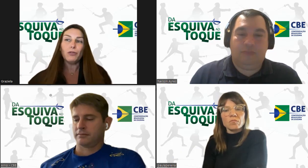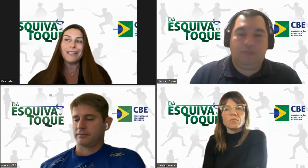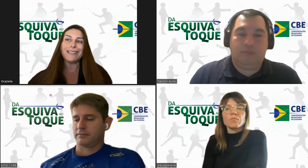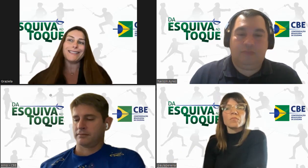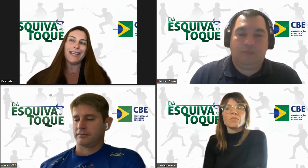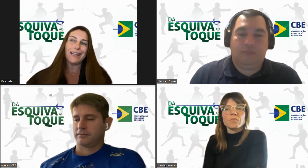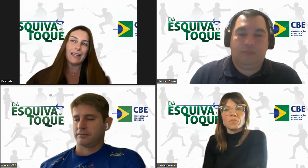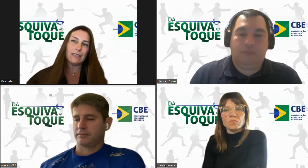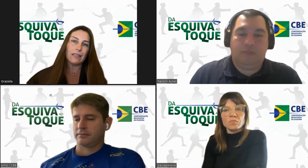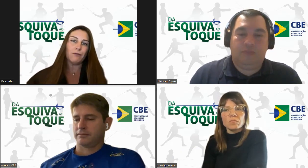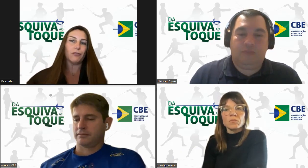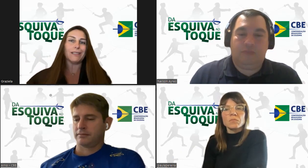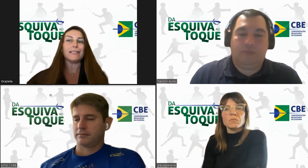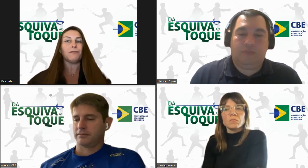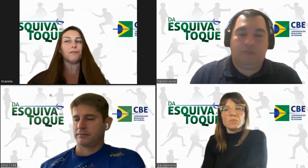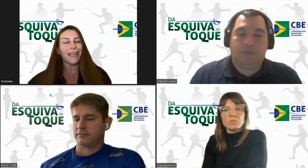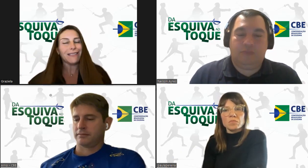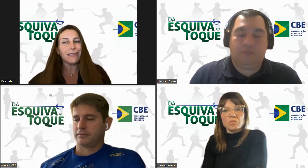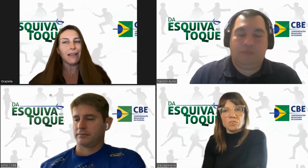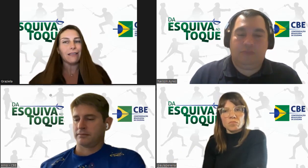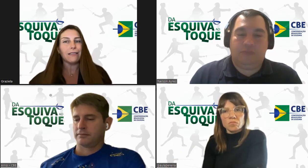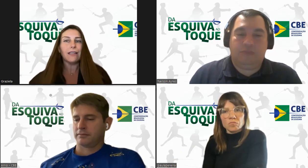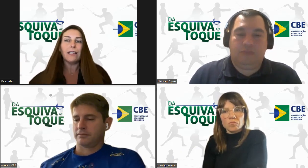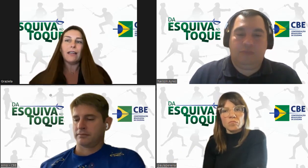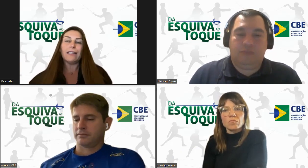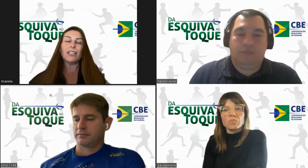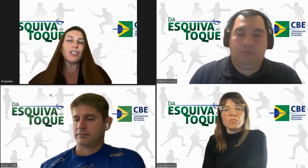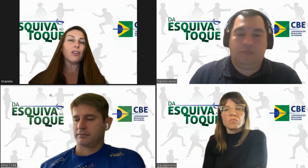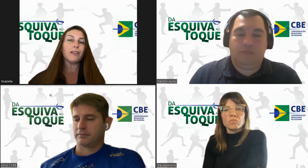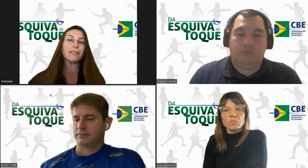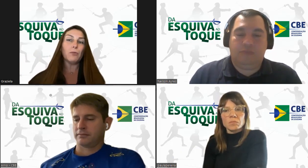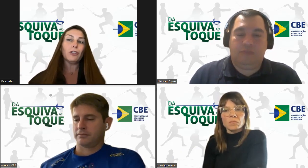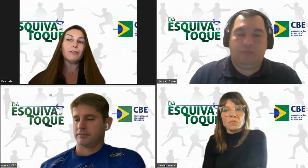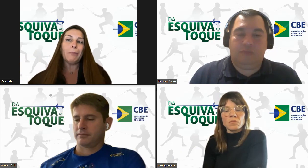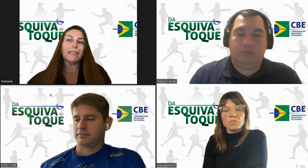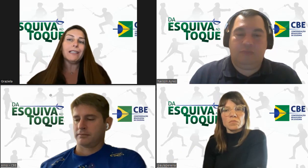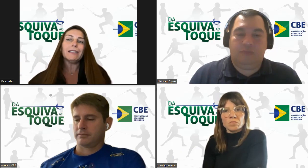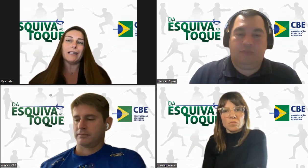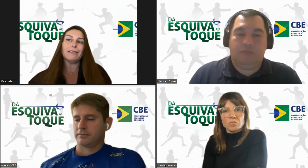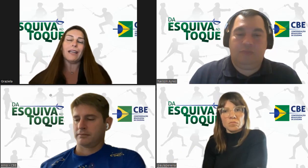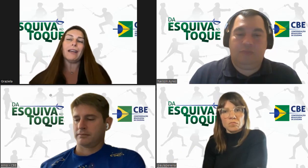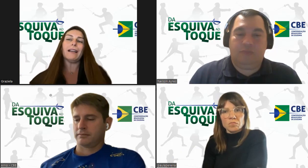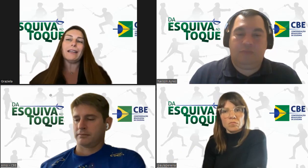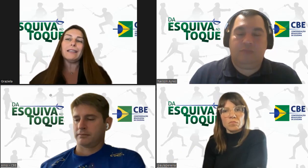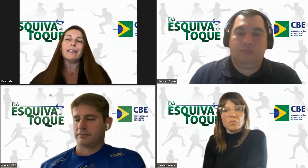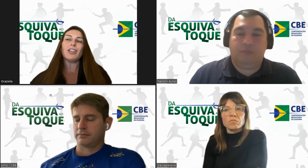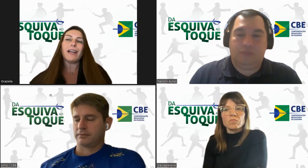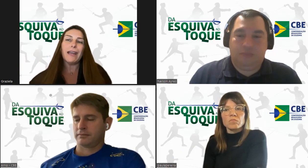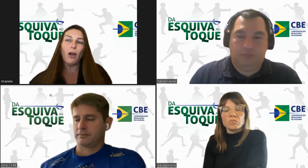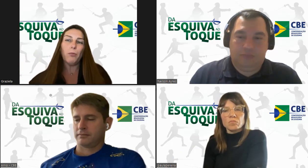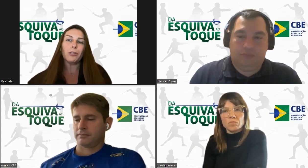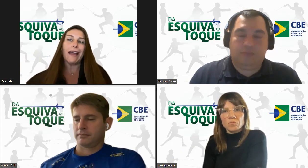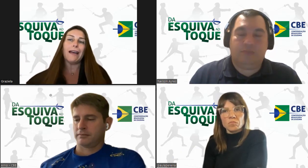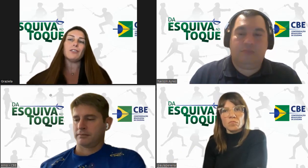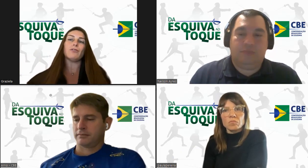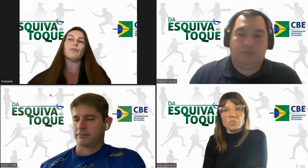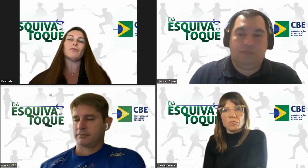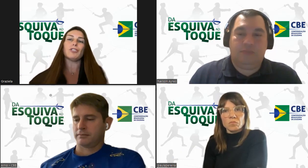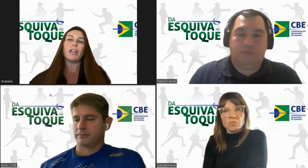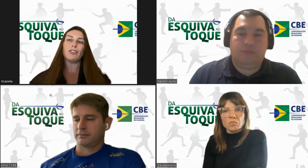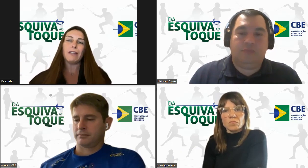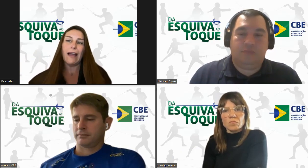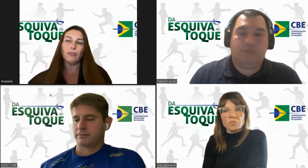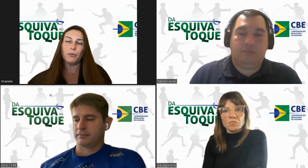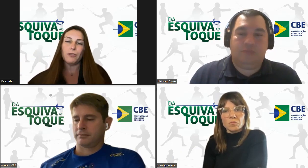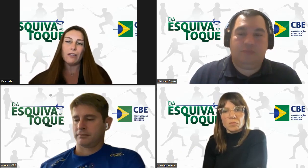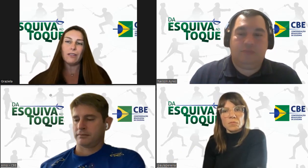as frutas secas as frutas frescas tem gente que gosta muito da banana né além de achar real potássio